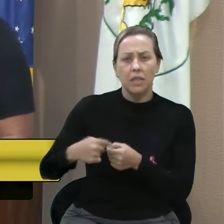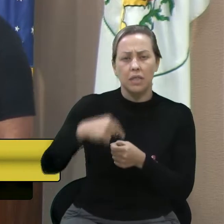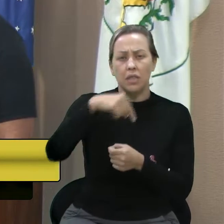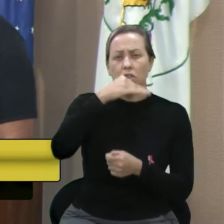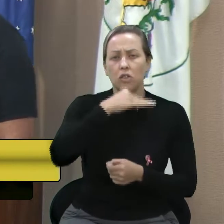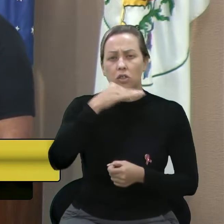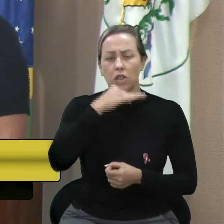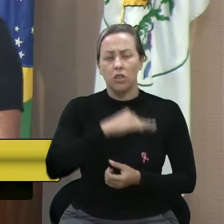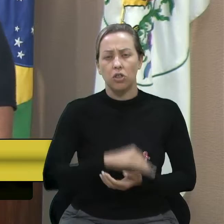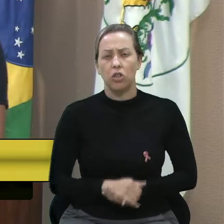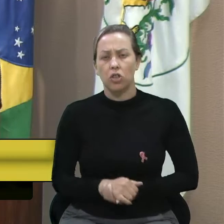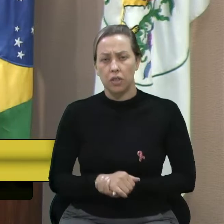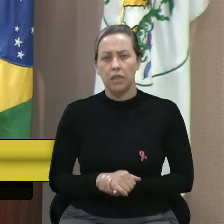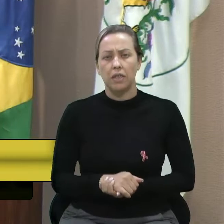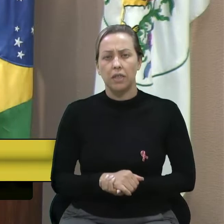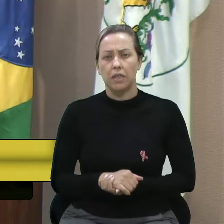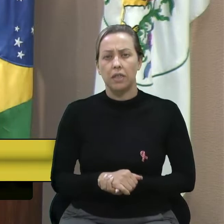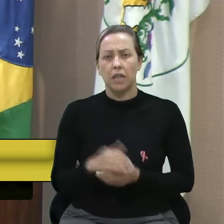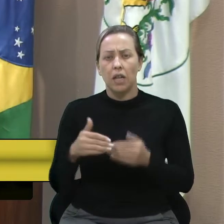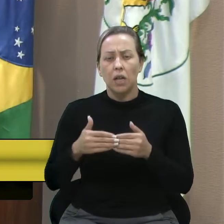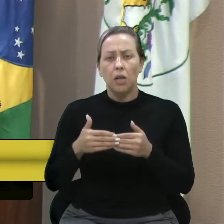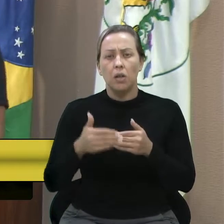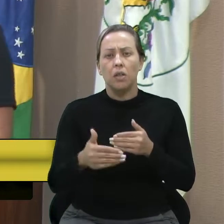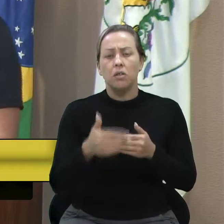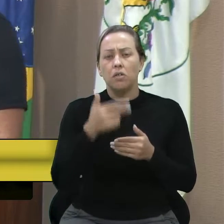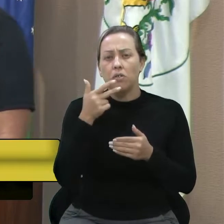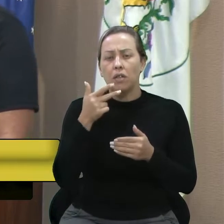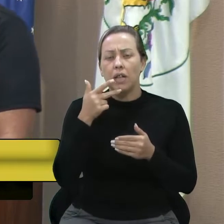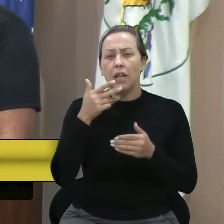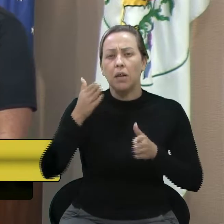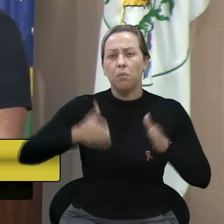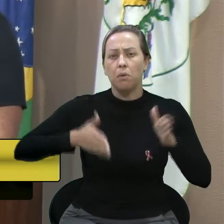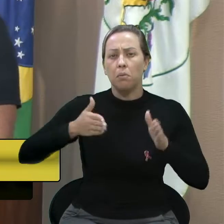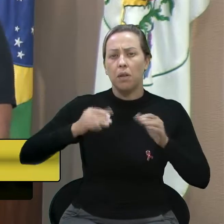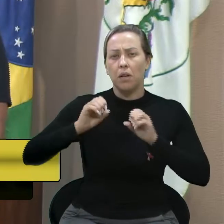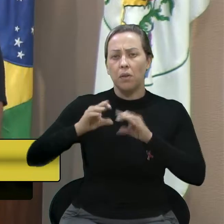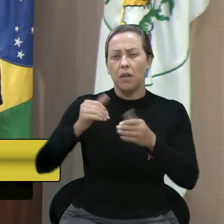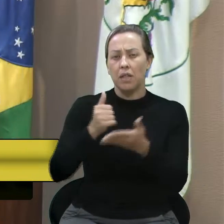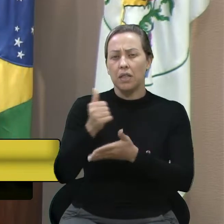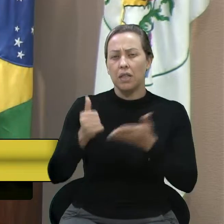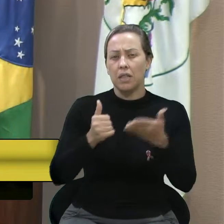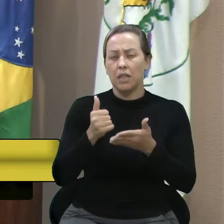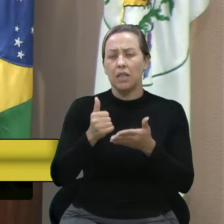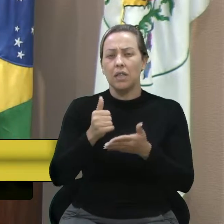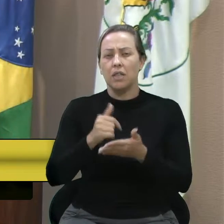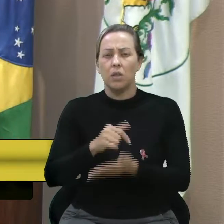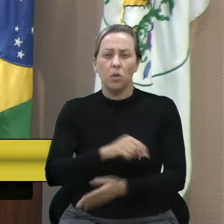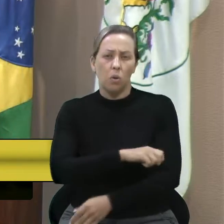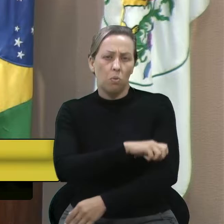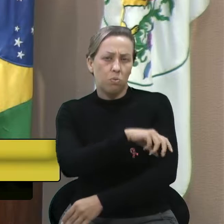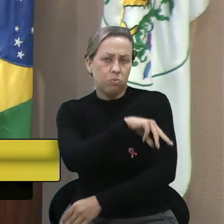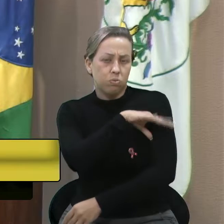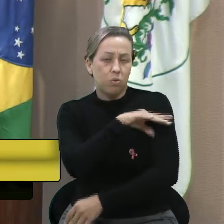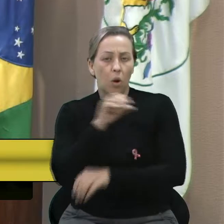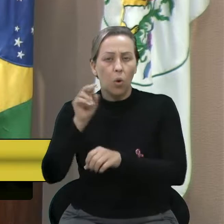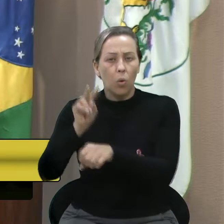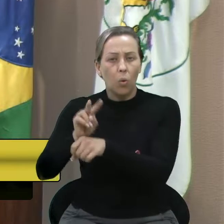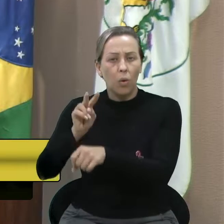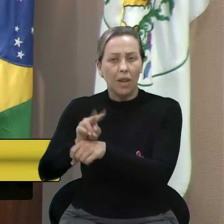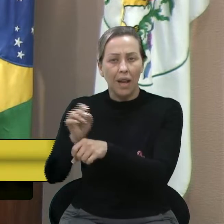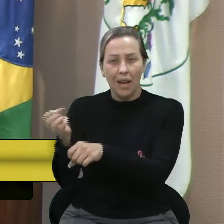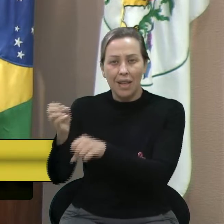Caxias do Sul. E começo falando da primeira etapa da educação básica, onde o cuidar e o educar